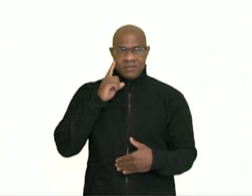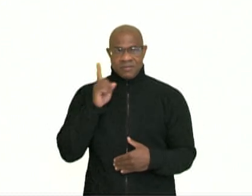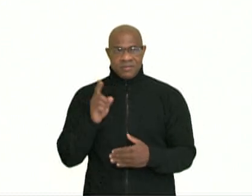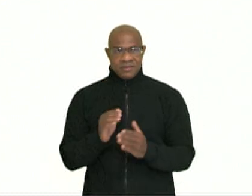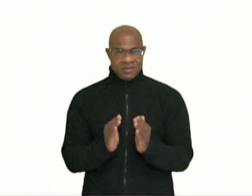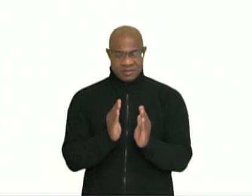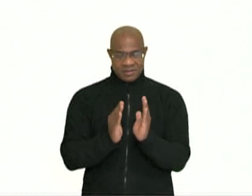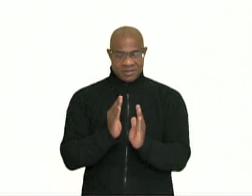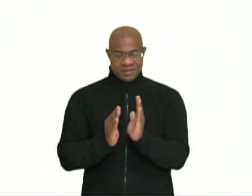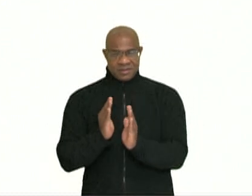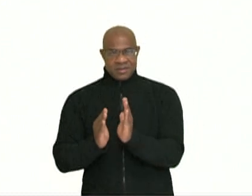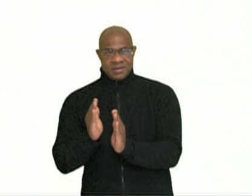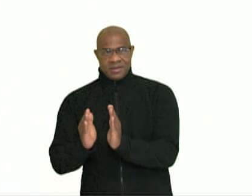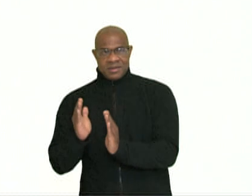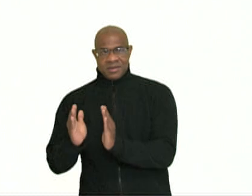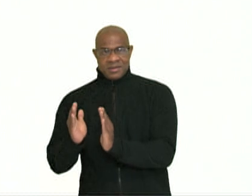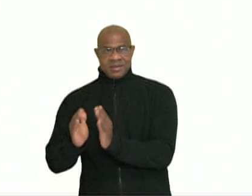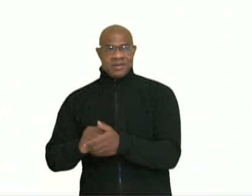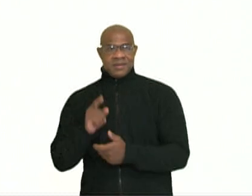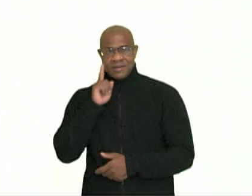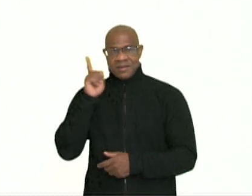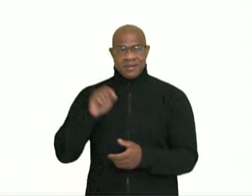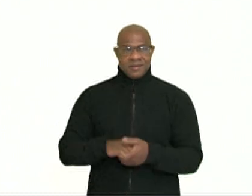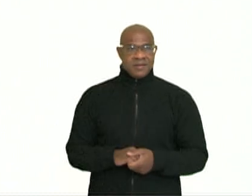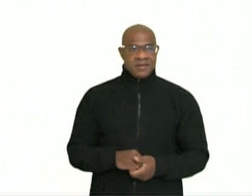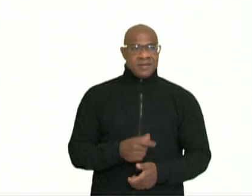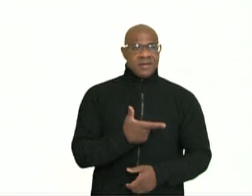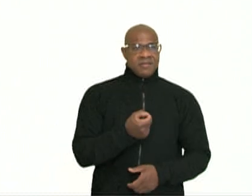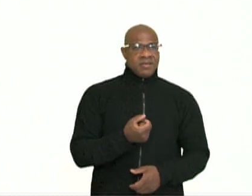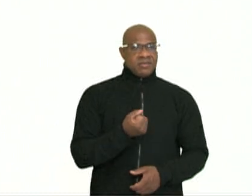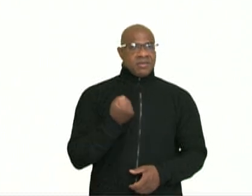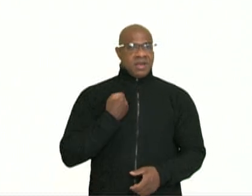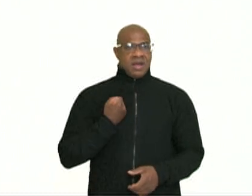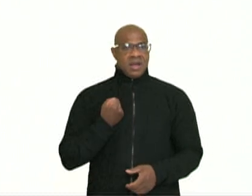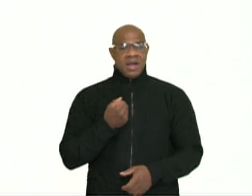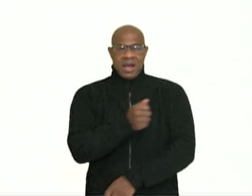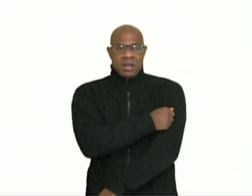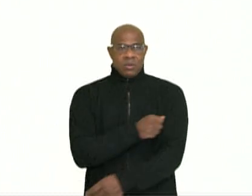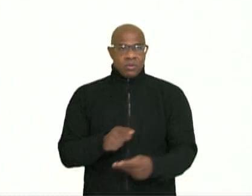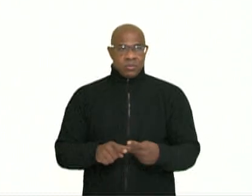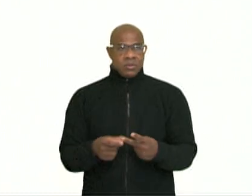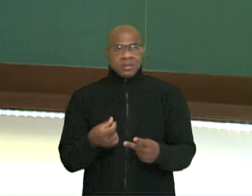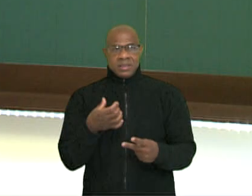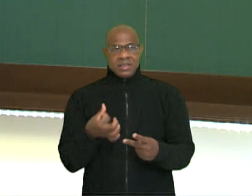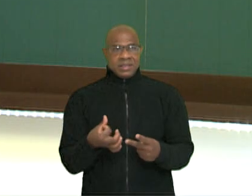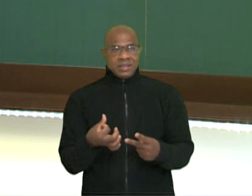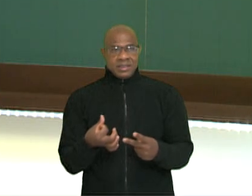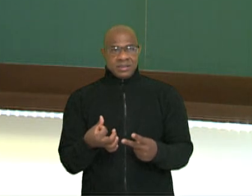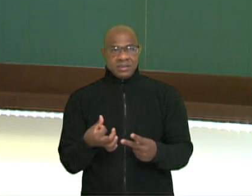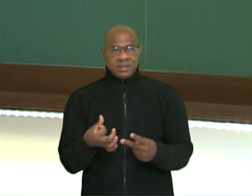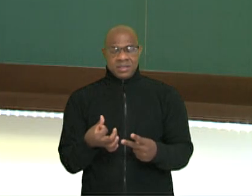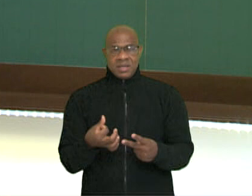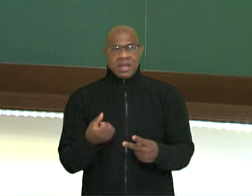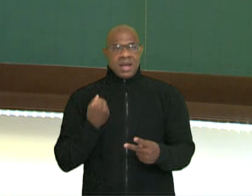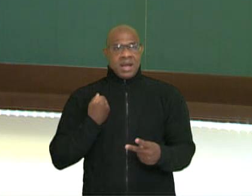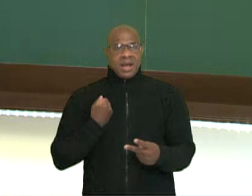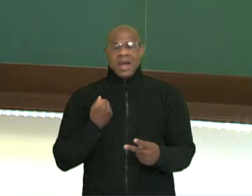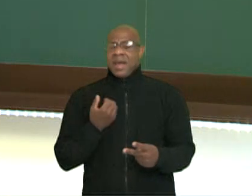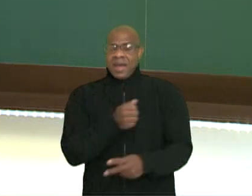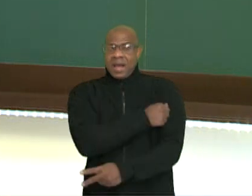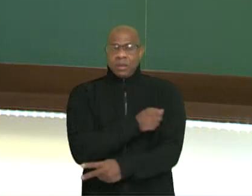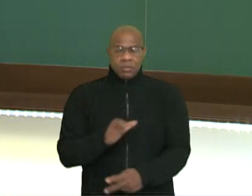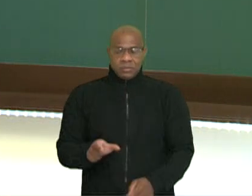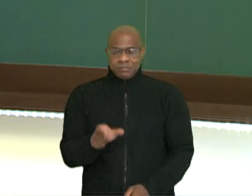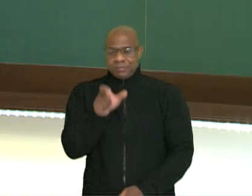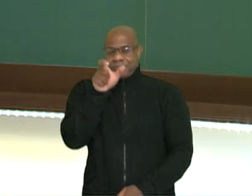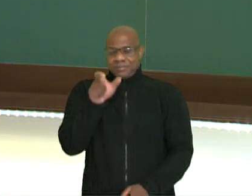barrinha. 20 alunos entre essa e essa altura, 70 alunos entre 1,69 e 1,73 e por aí